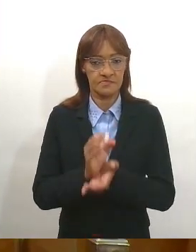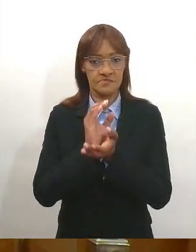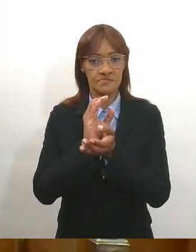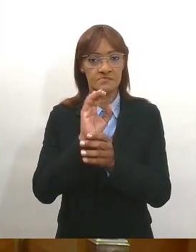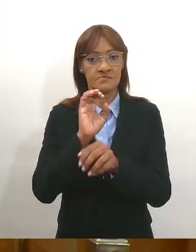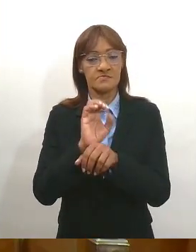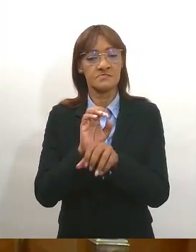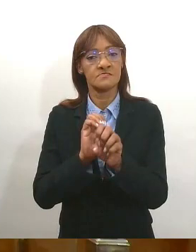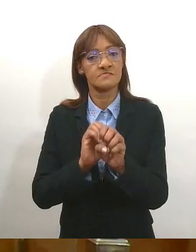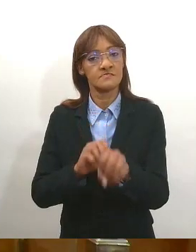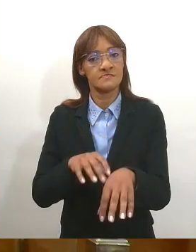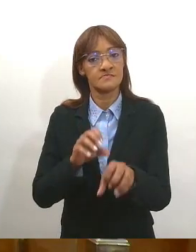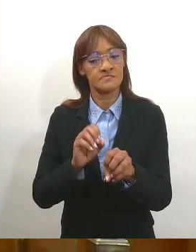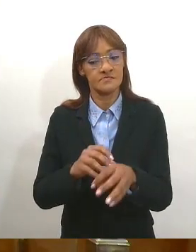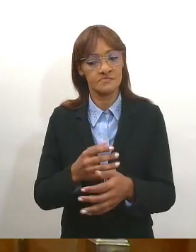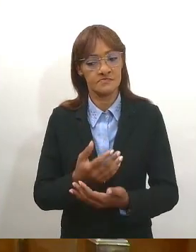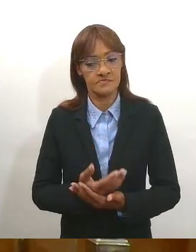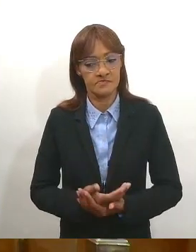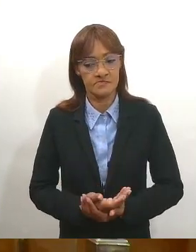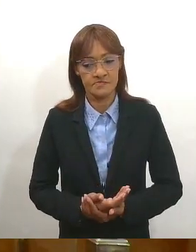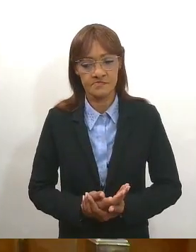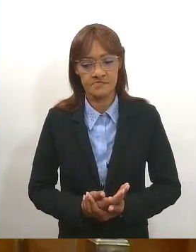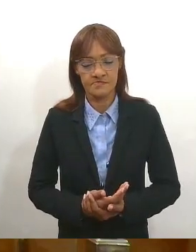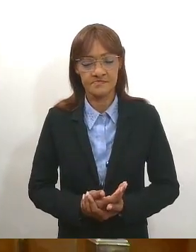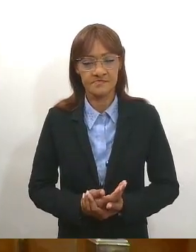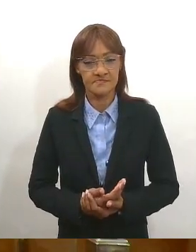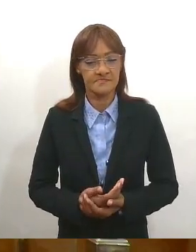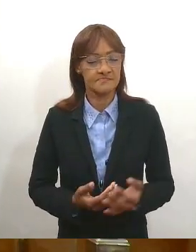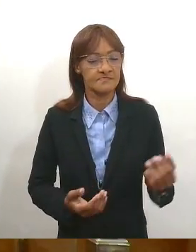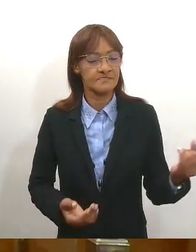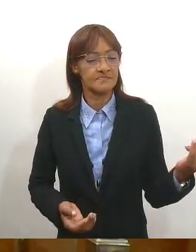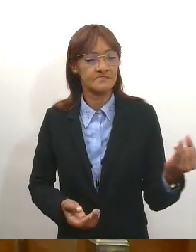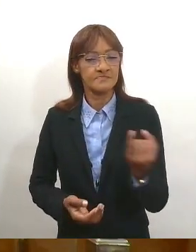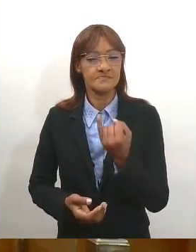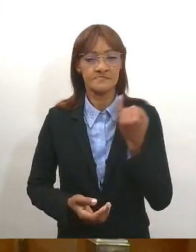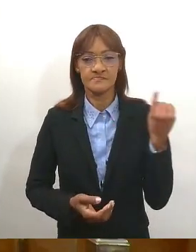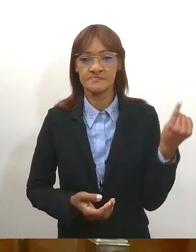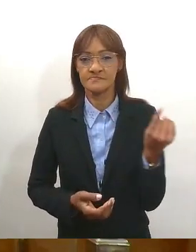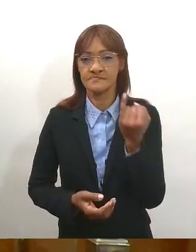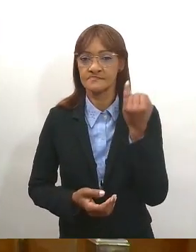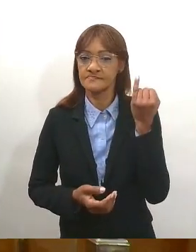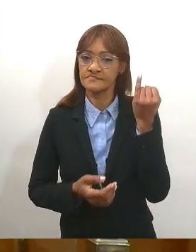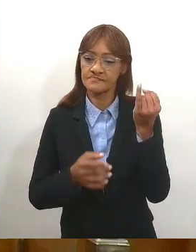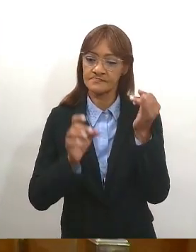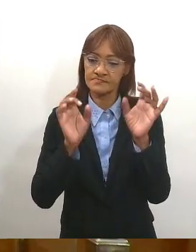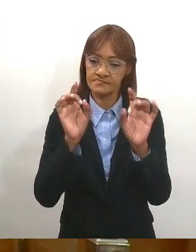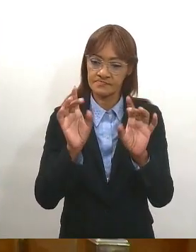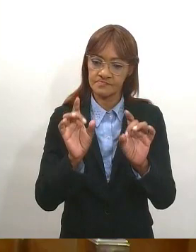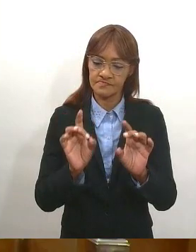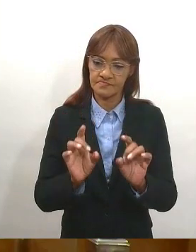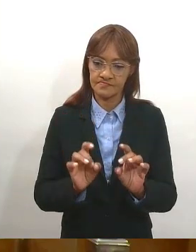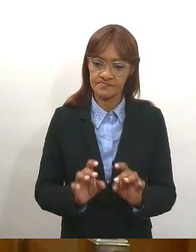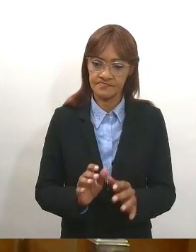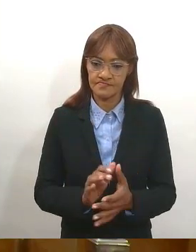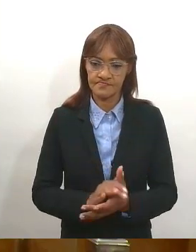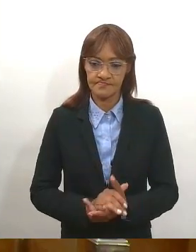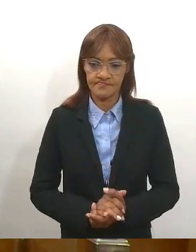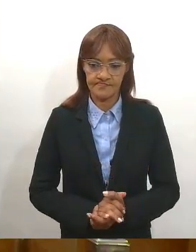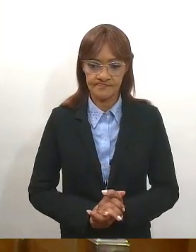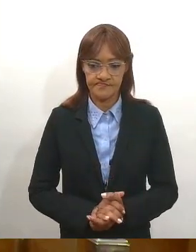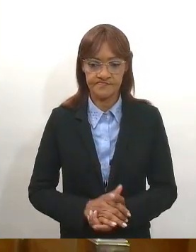muito, muito importante, especial, onde vários ex-presidentes, né,